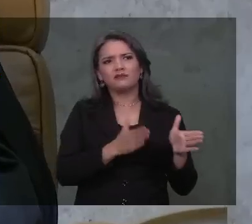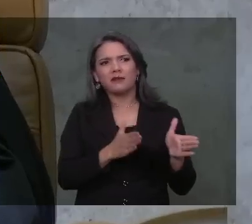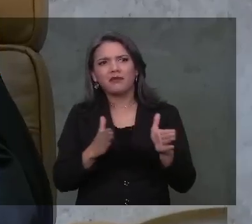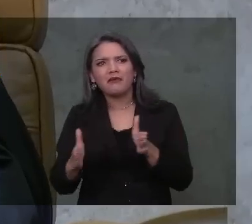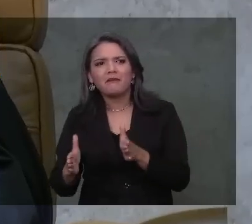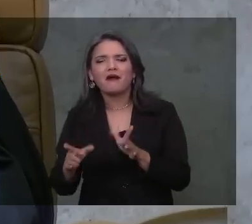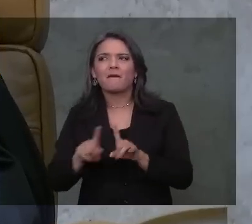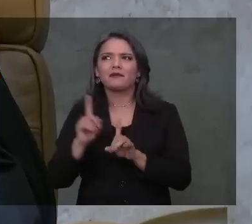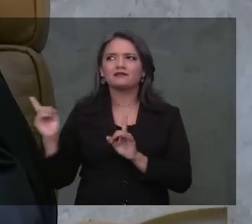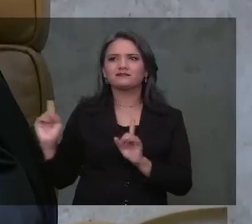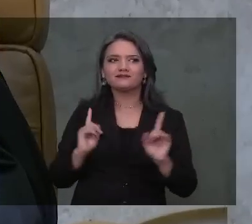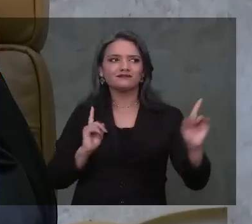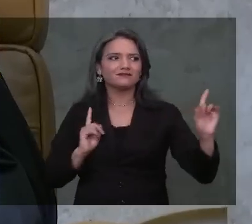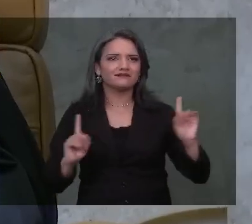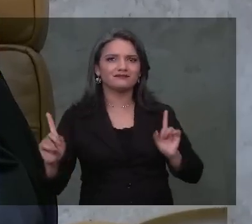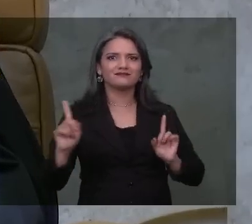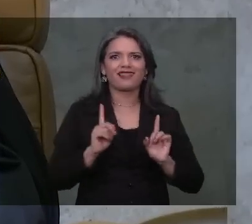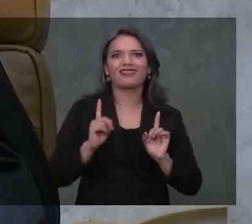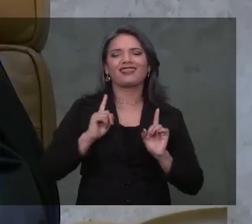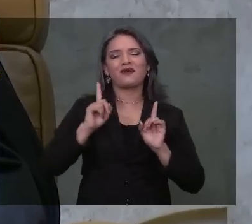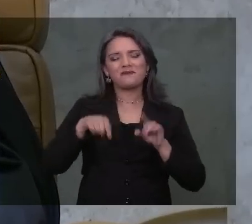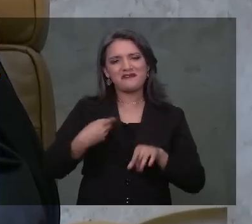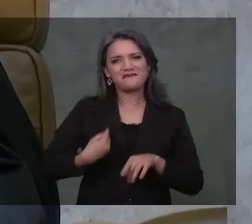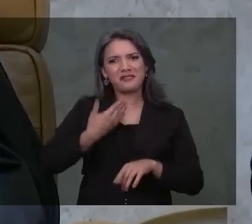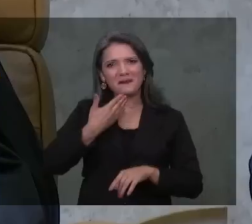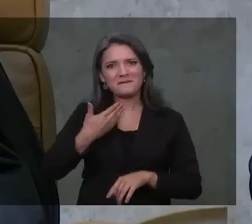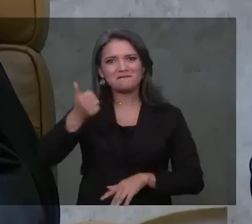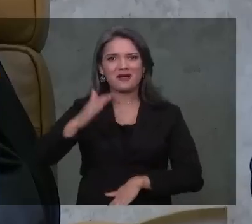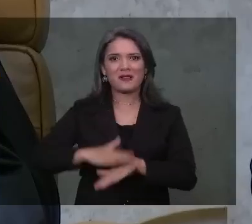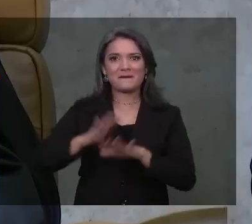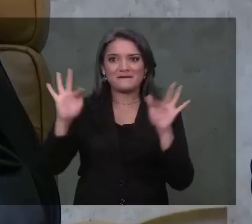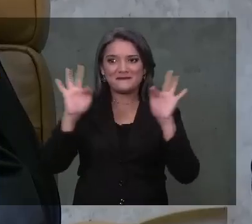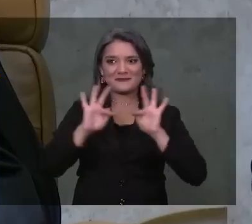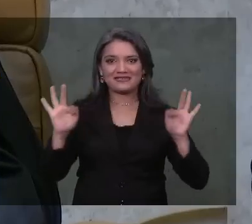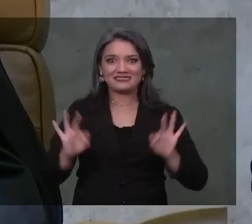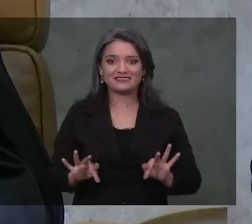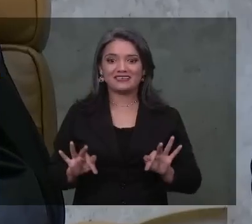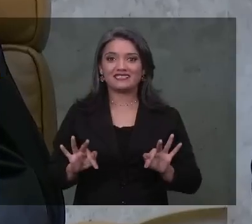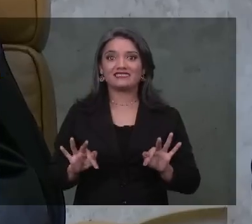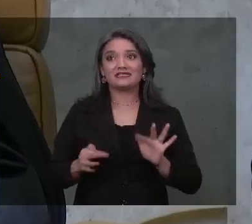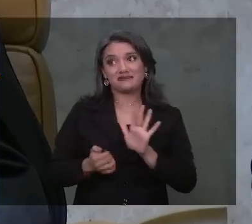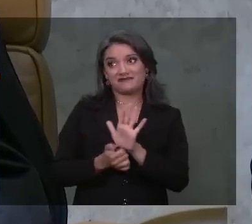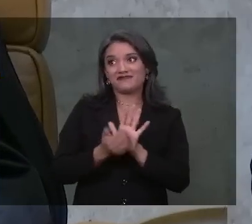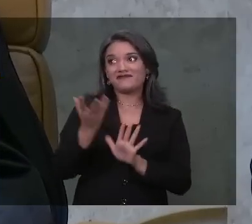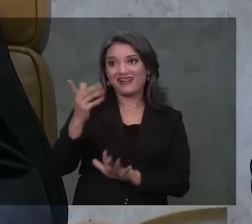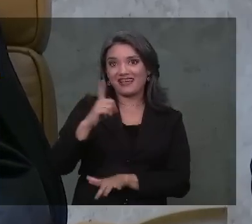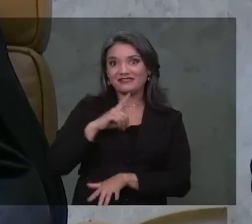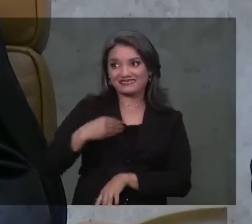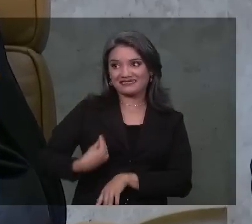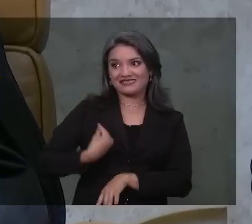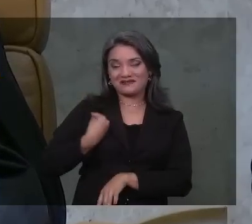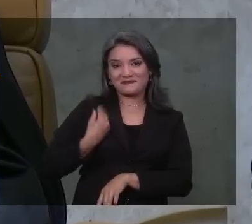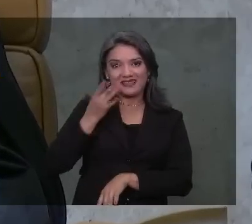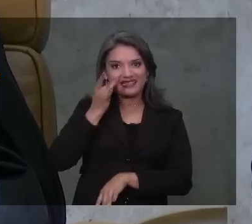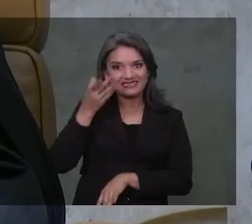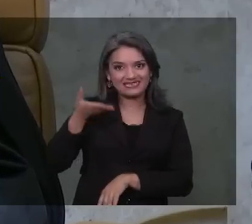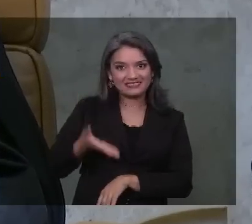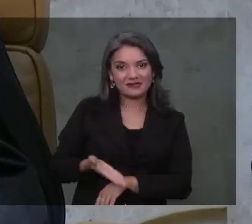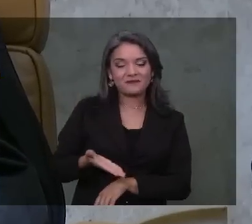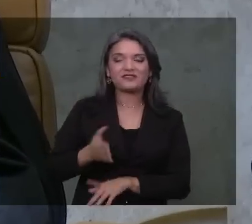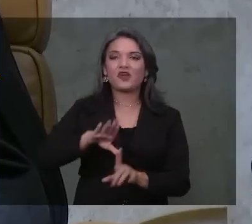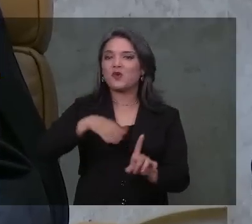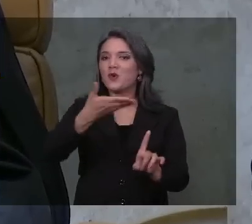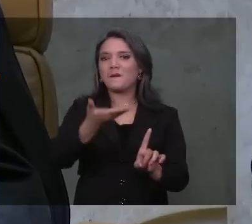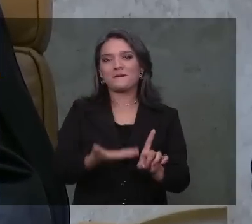que a tornaram melhor e mais feliz. Muitos estão aqui presentes. Homenageio todos